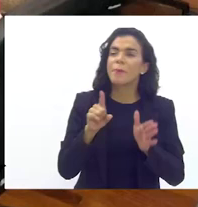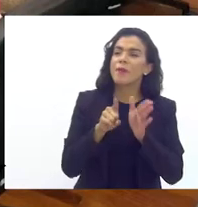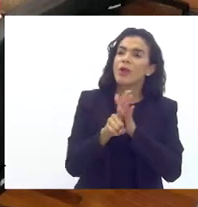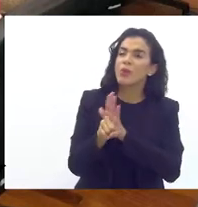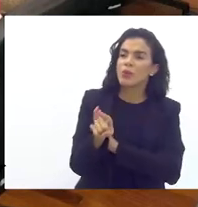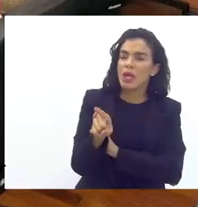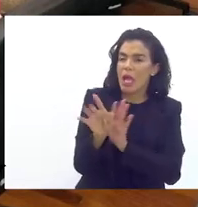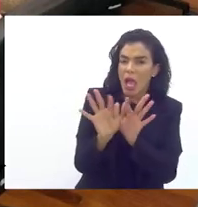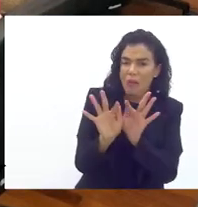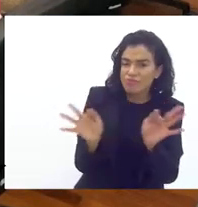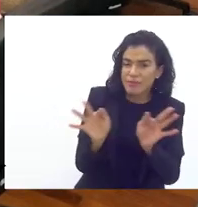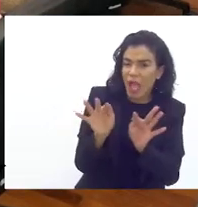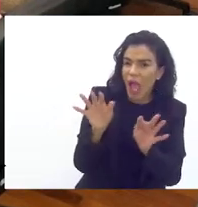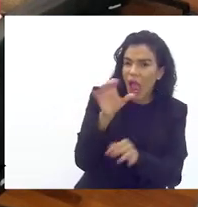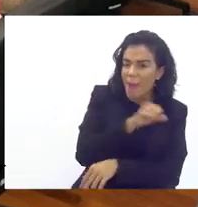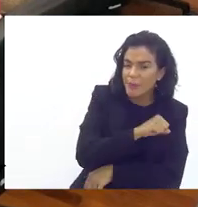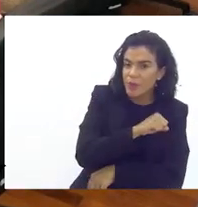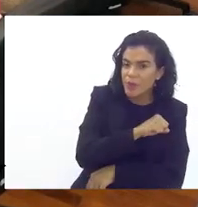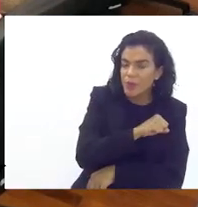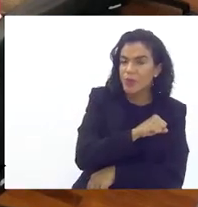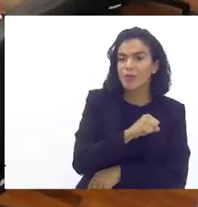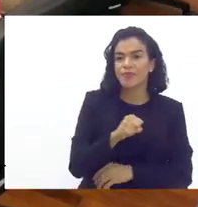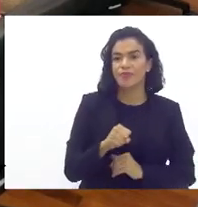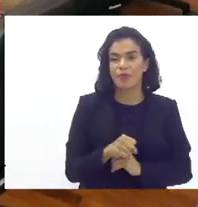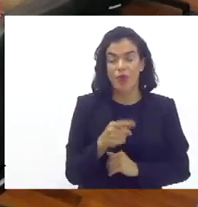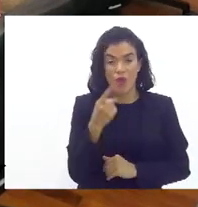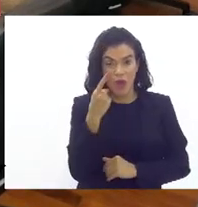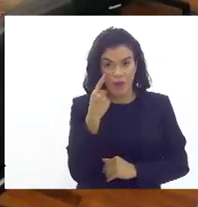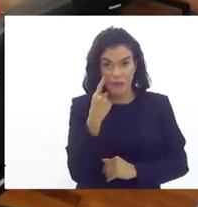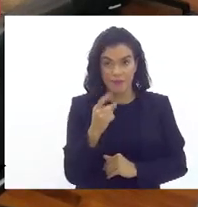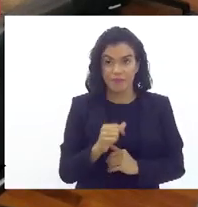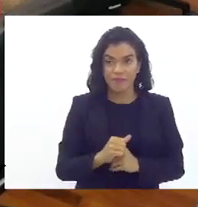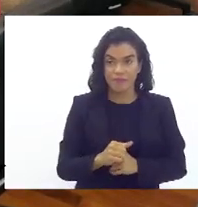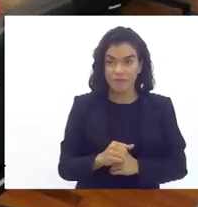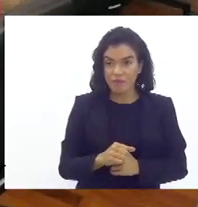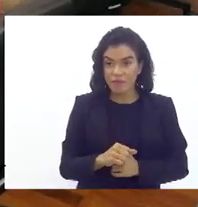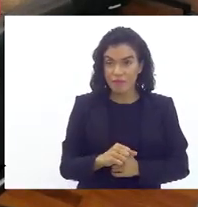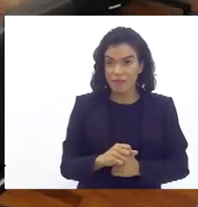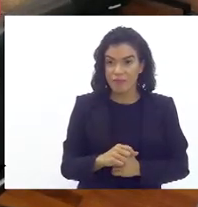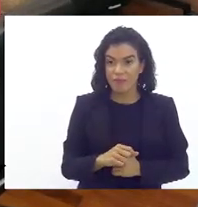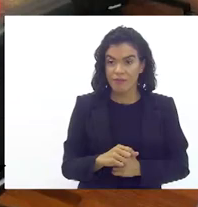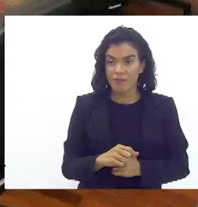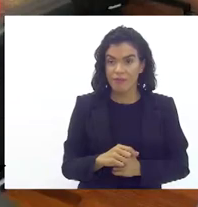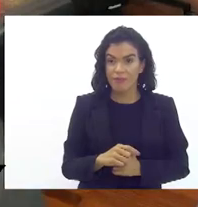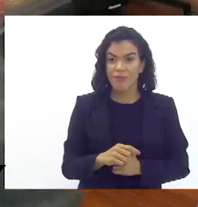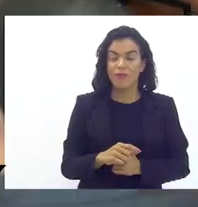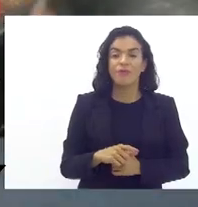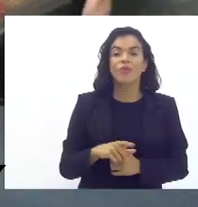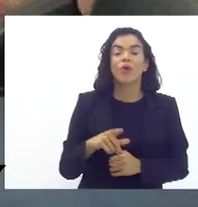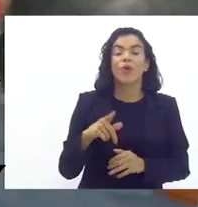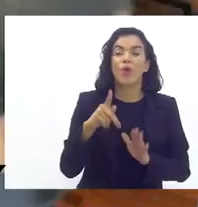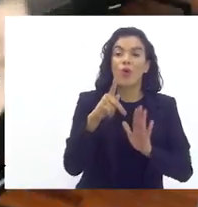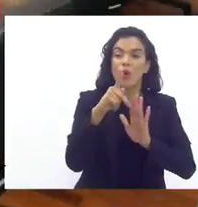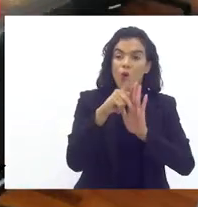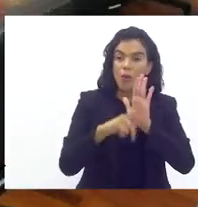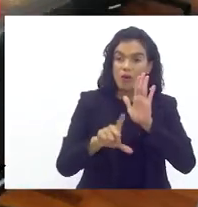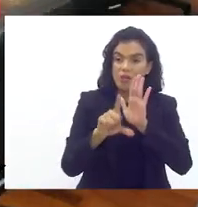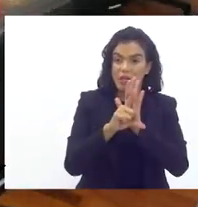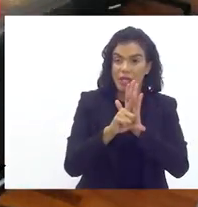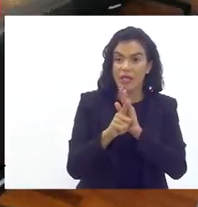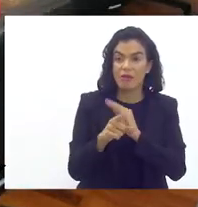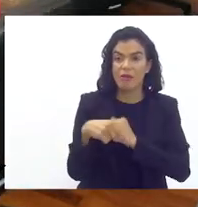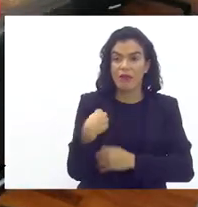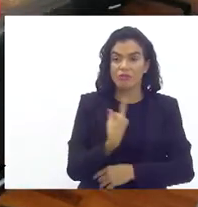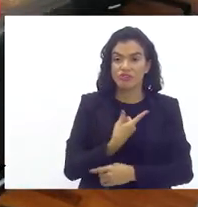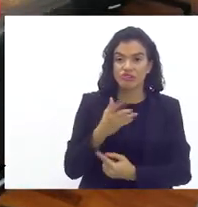uma coisa e muito rapidamente que é o seguinte veja o projeto que a gente apresentou que já